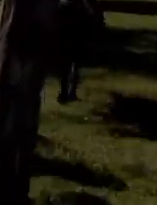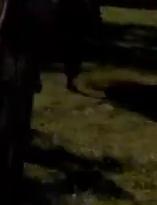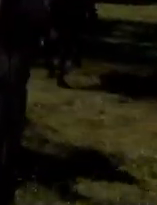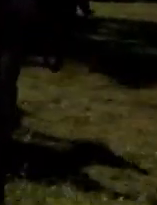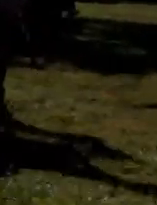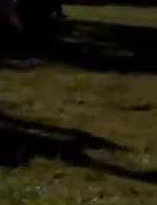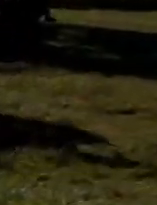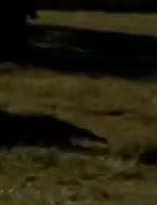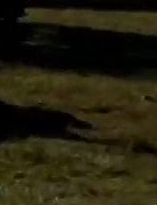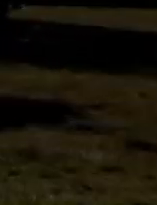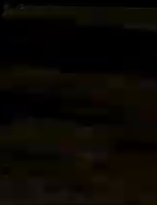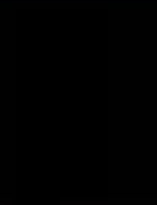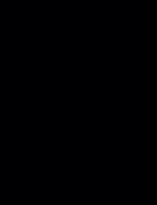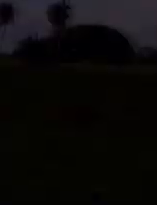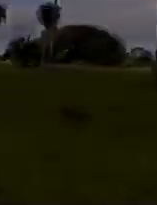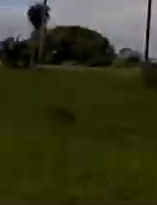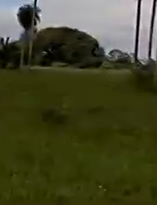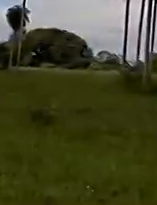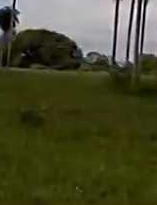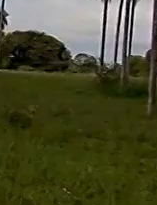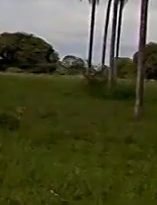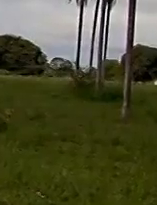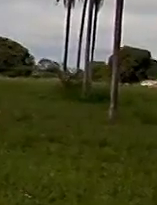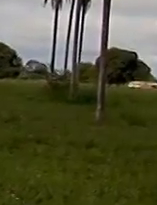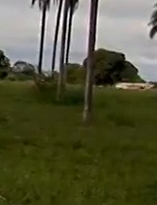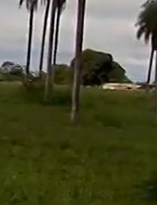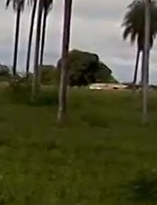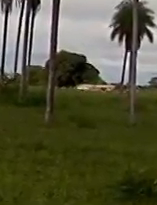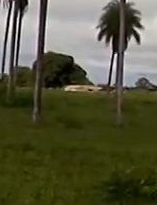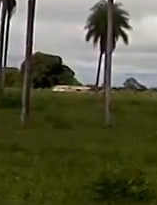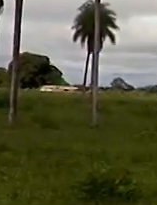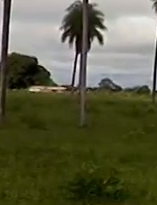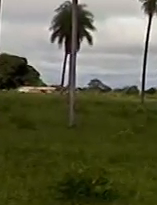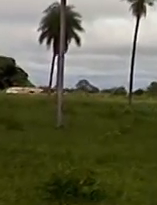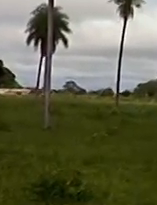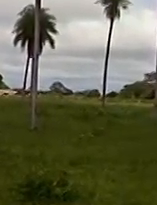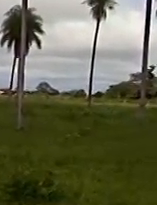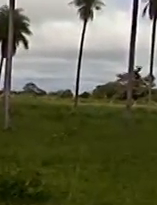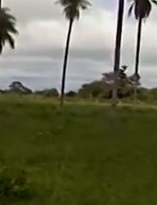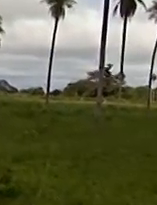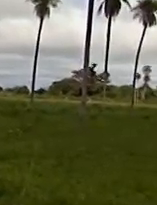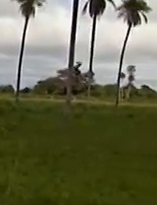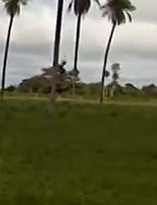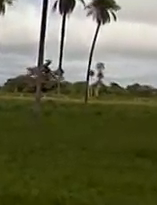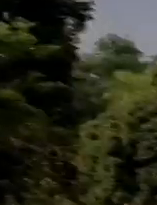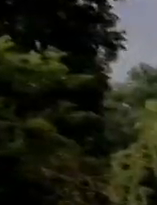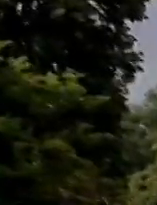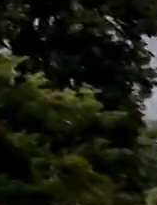Shhh.